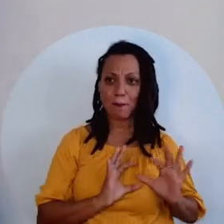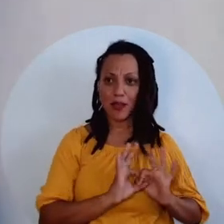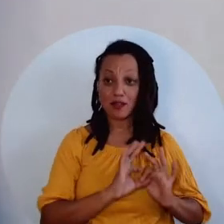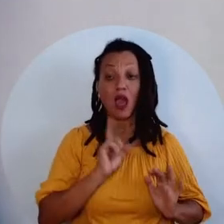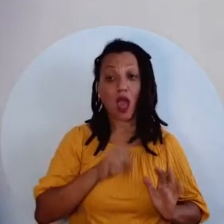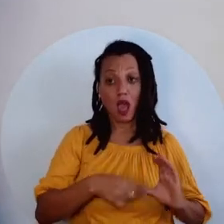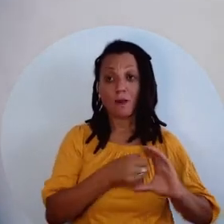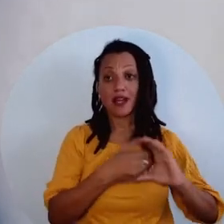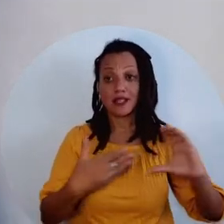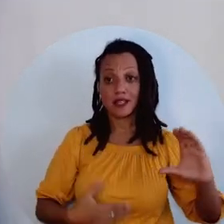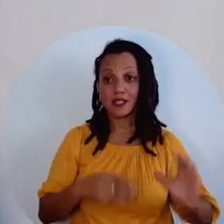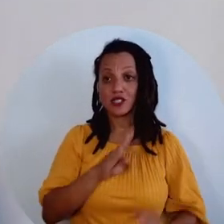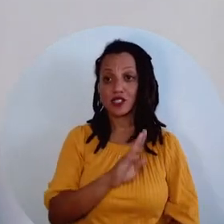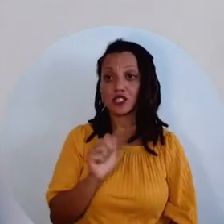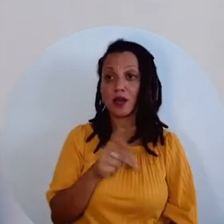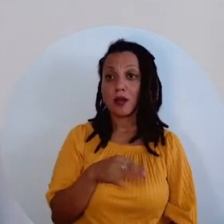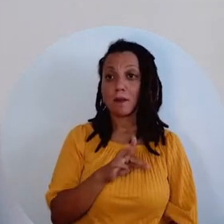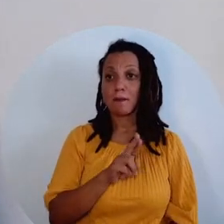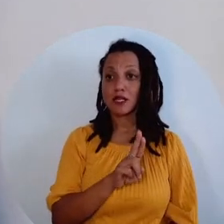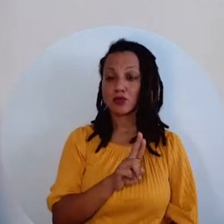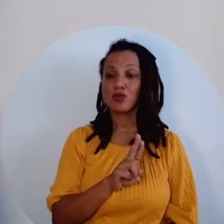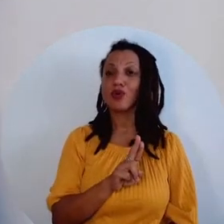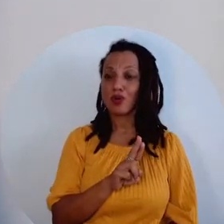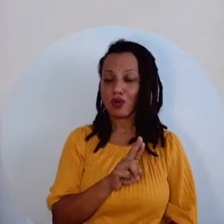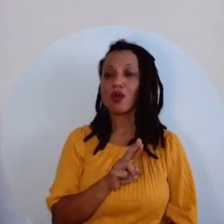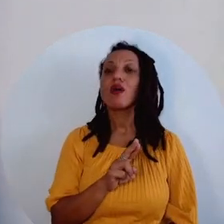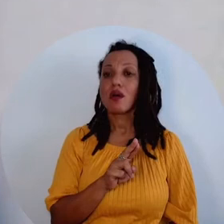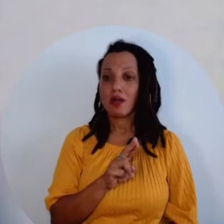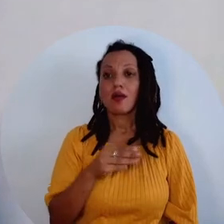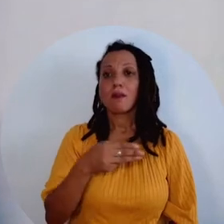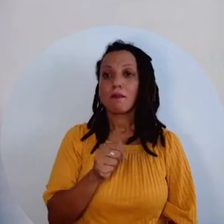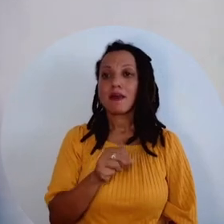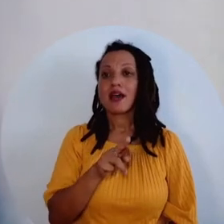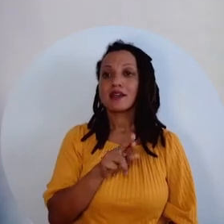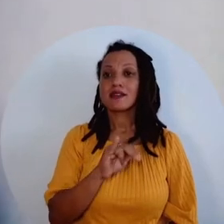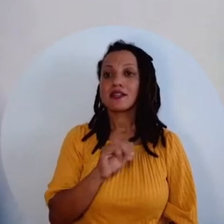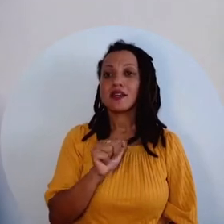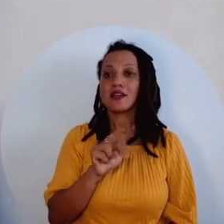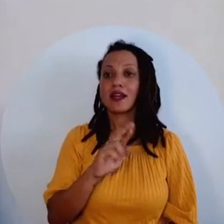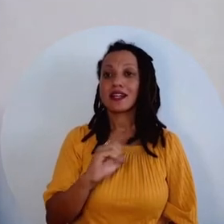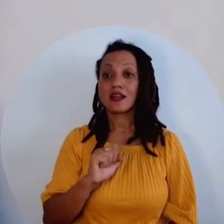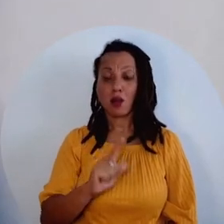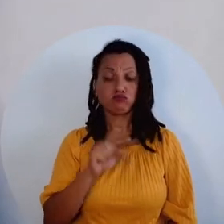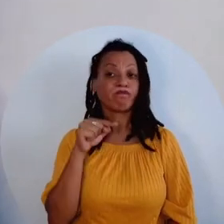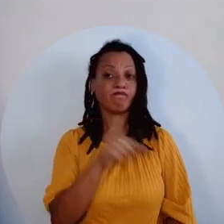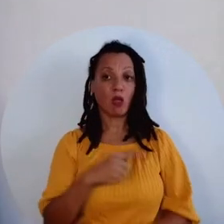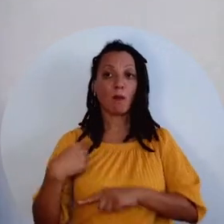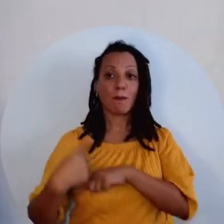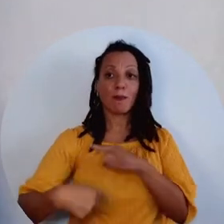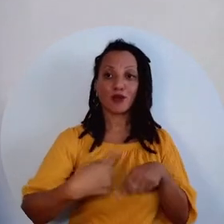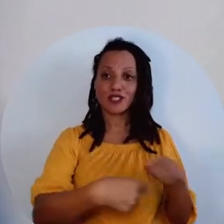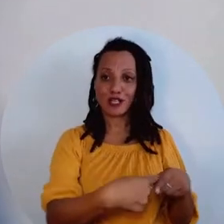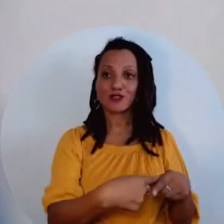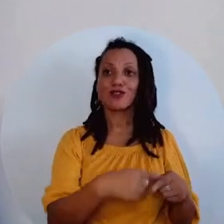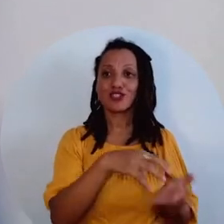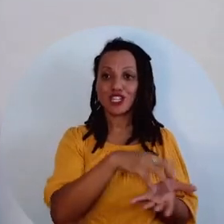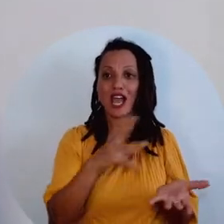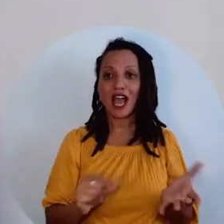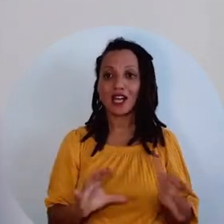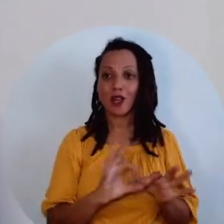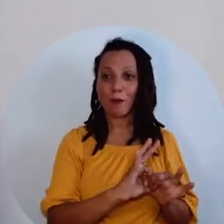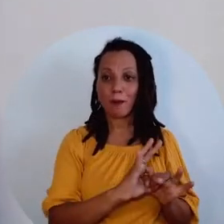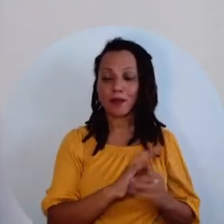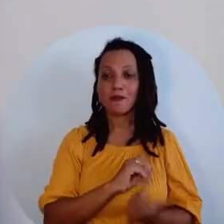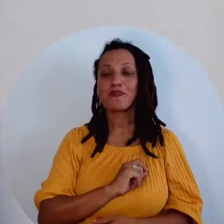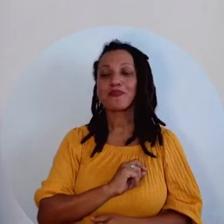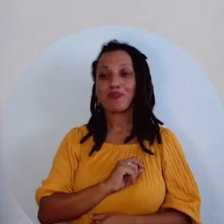característica banto de construção matriarcal no processo de aquilombamento. E aí eu trouxe aqui uns nomes de